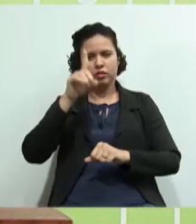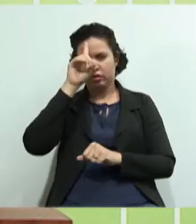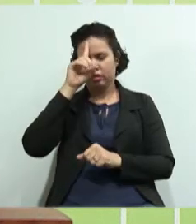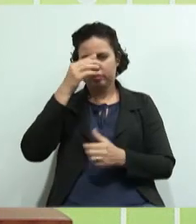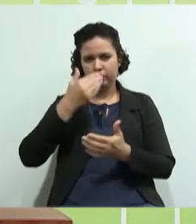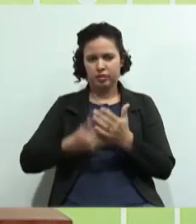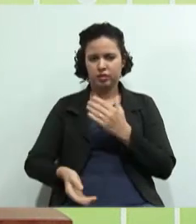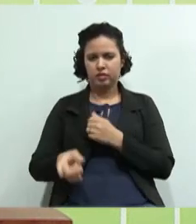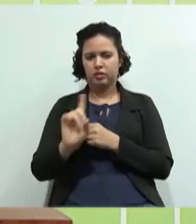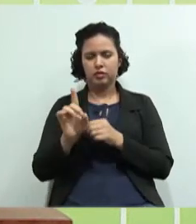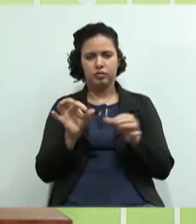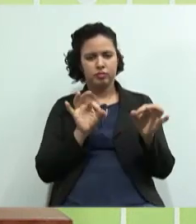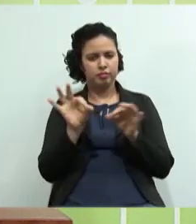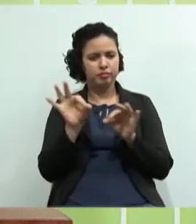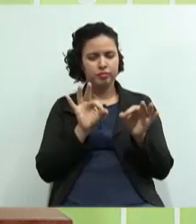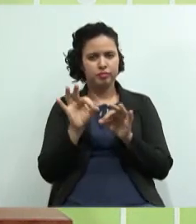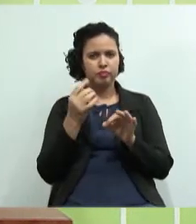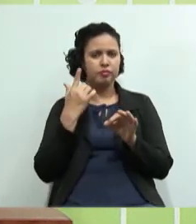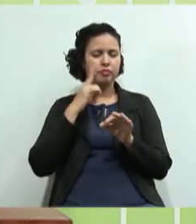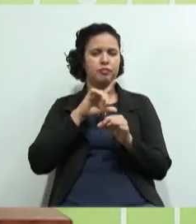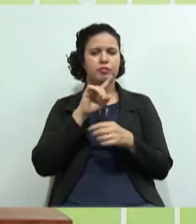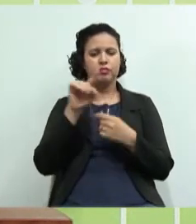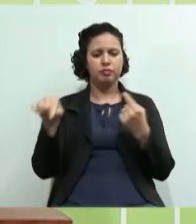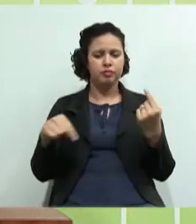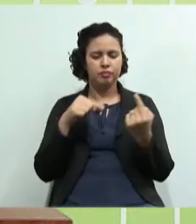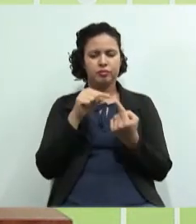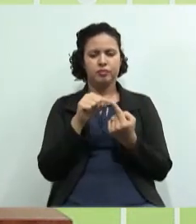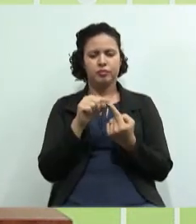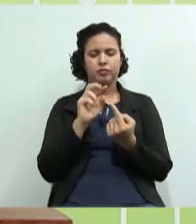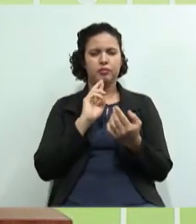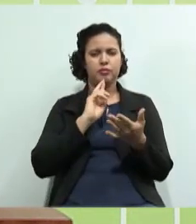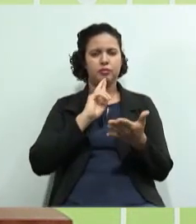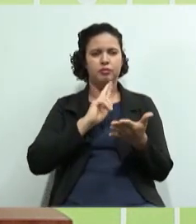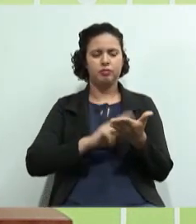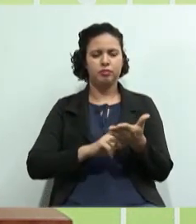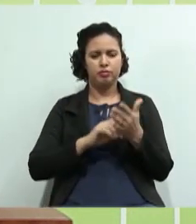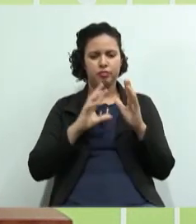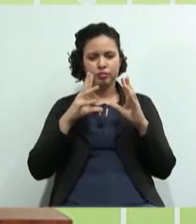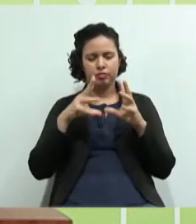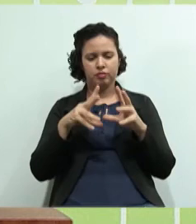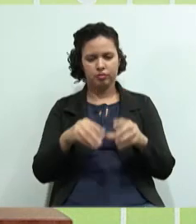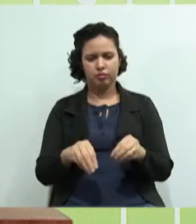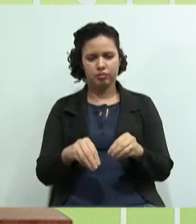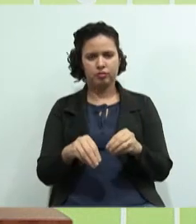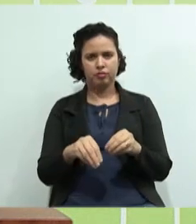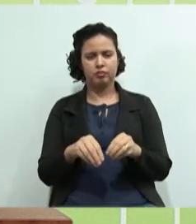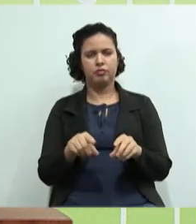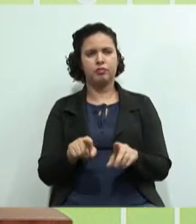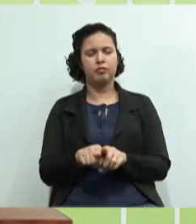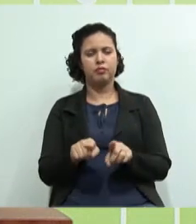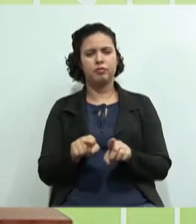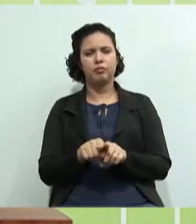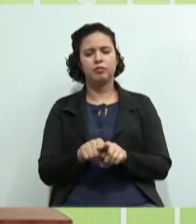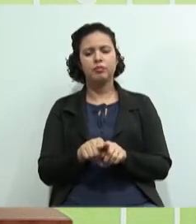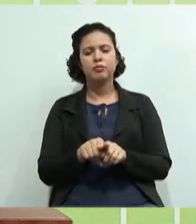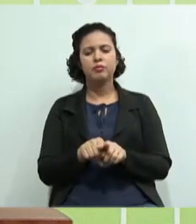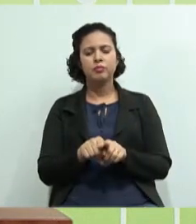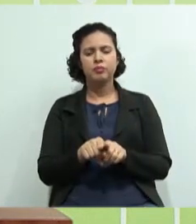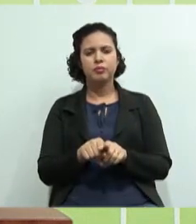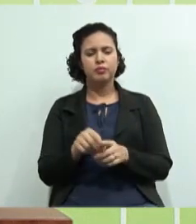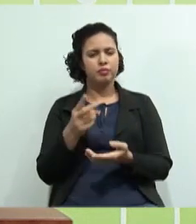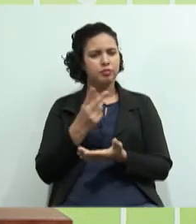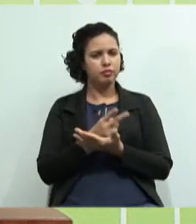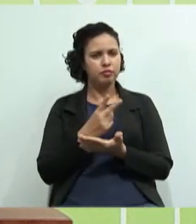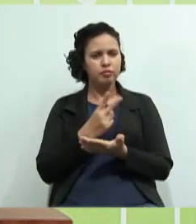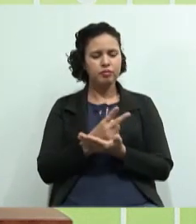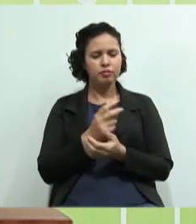Planejem-se para que vocês consigam alcançar, tá, a resolução de todas essas questões. E é claro, nós estamos sempre aqui à